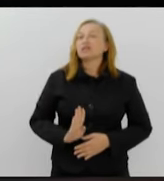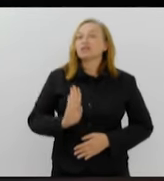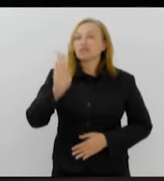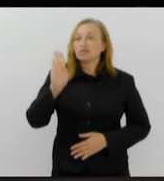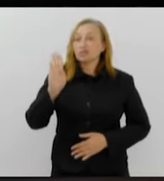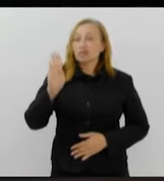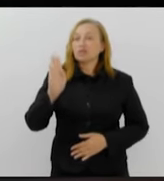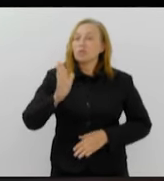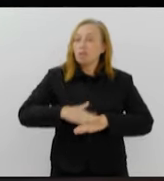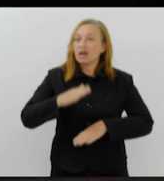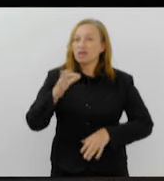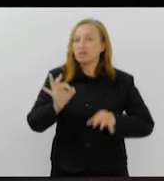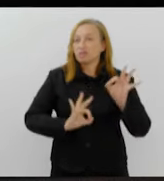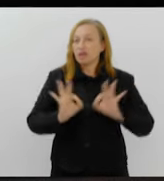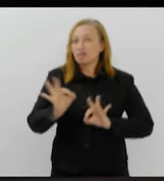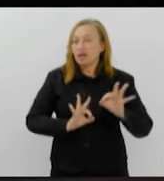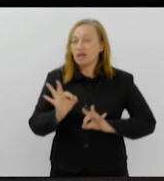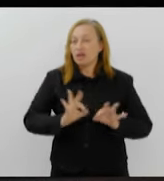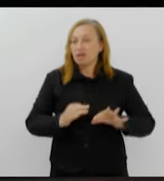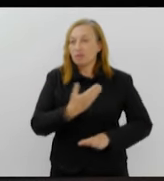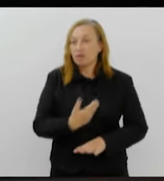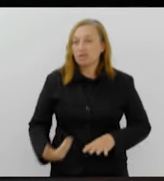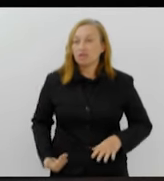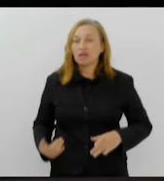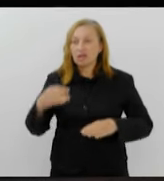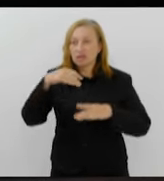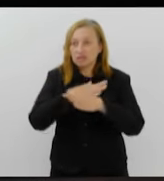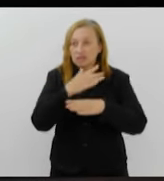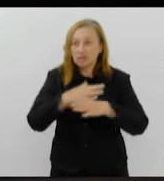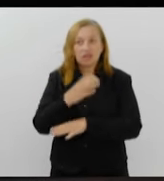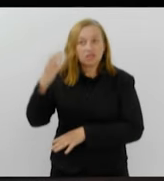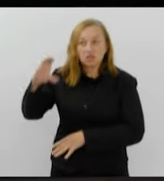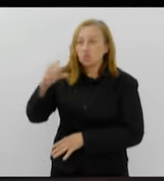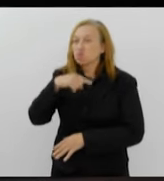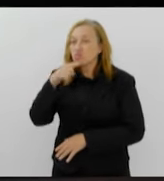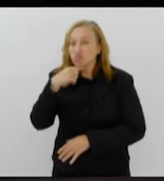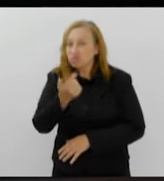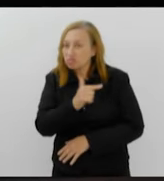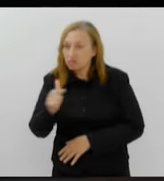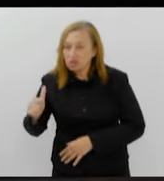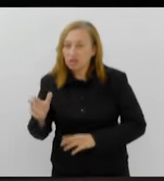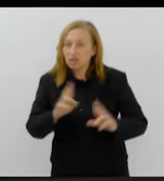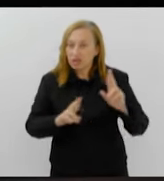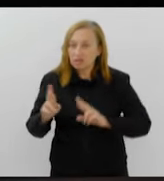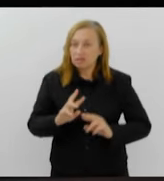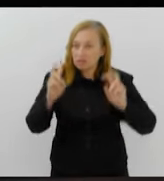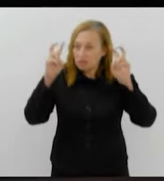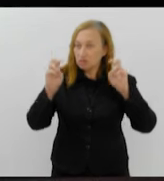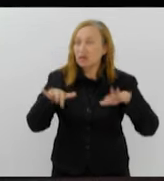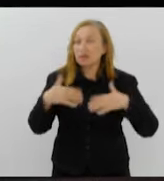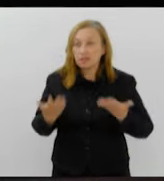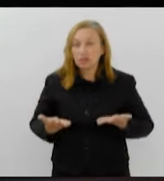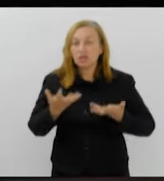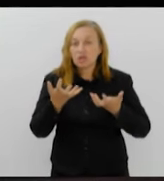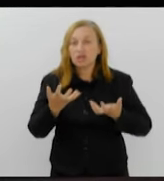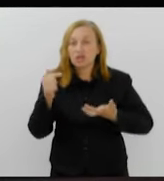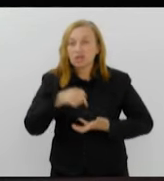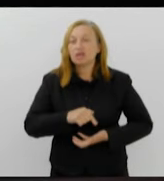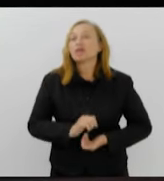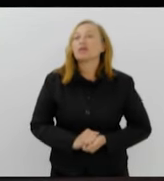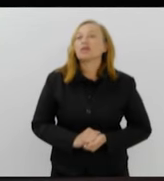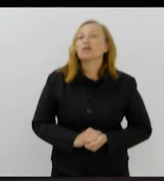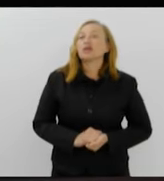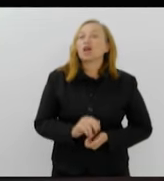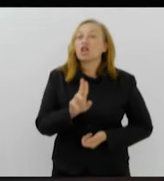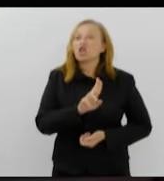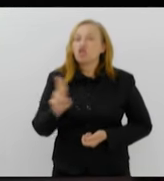preparado para governar a cidade de Niterói eu não tenho nenhuma dúvida em relação a isso então eu queria aqui